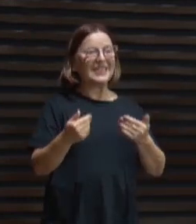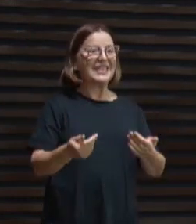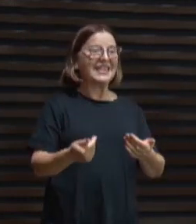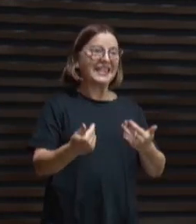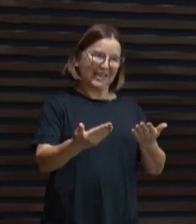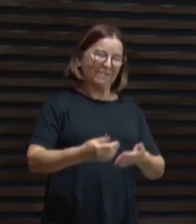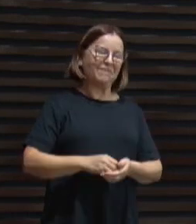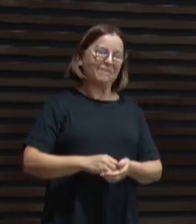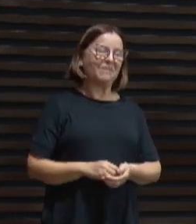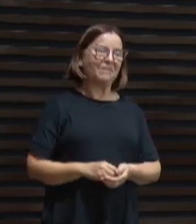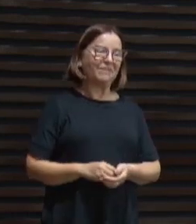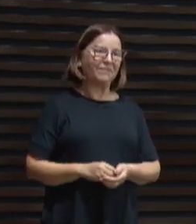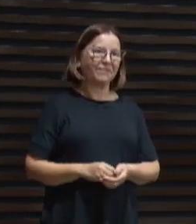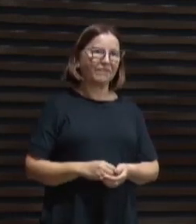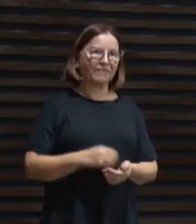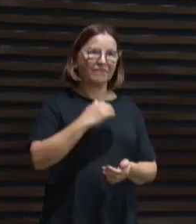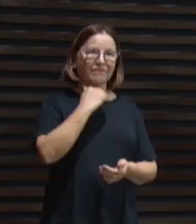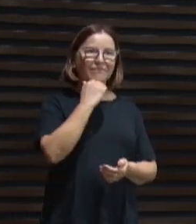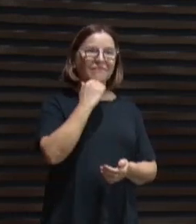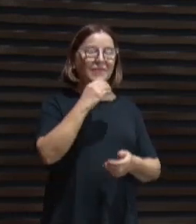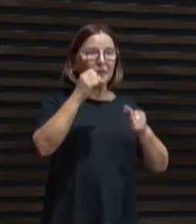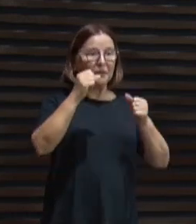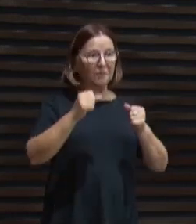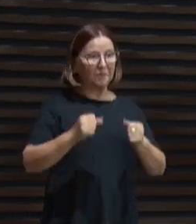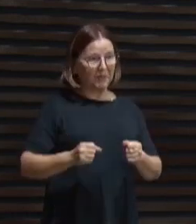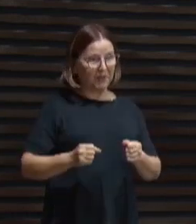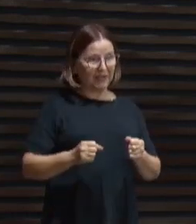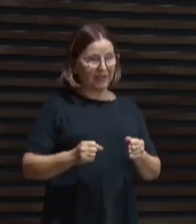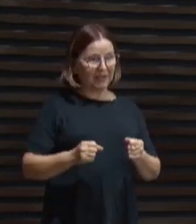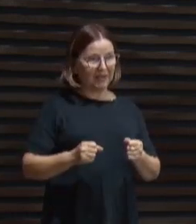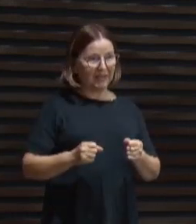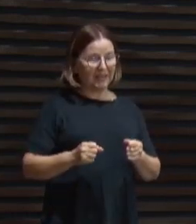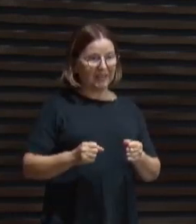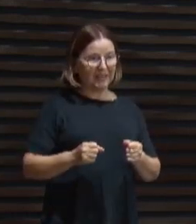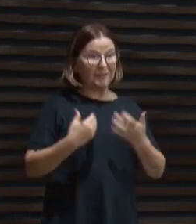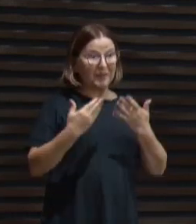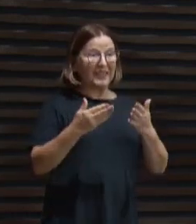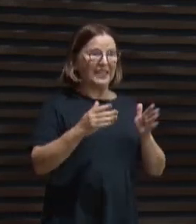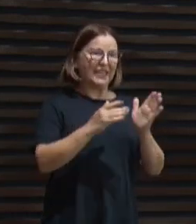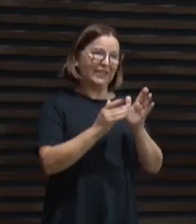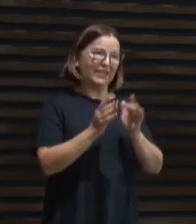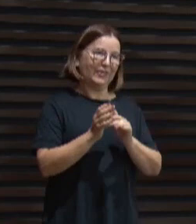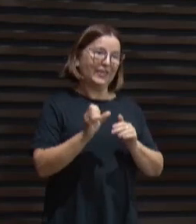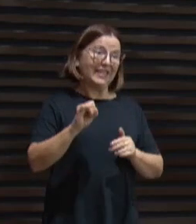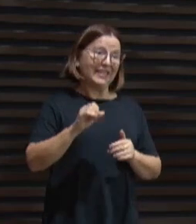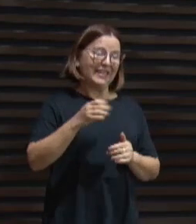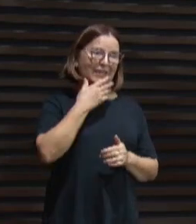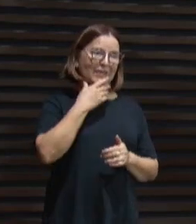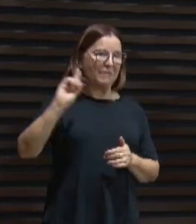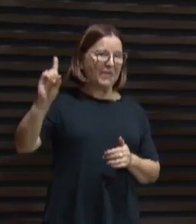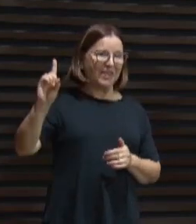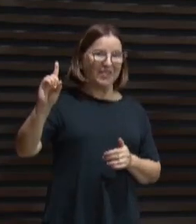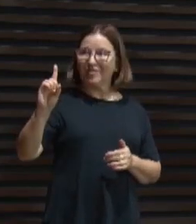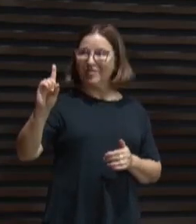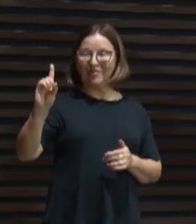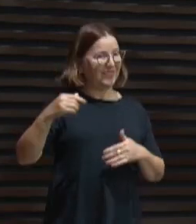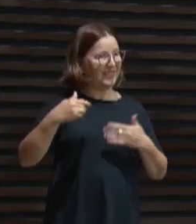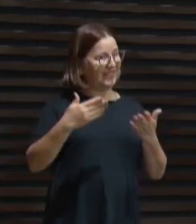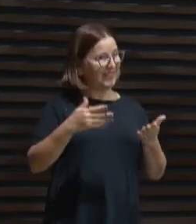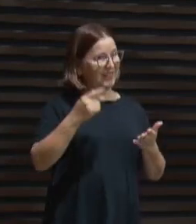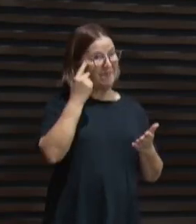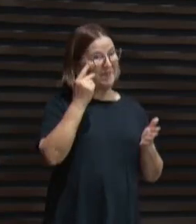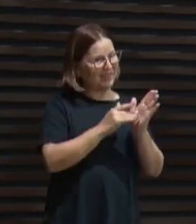Que ninguém pode ser de Jesus se o Pai não der. E